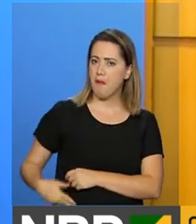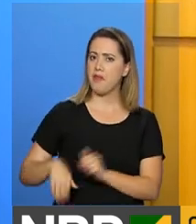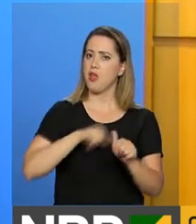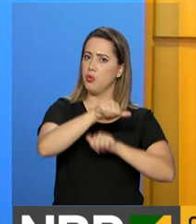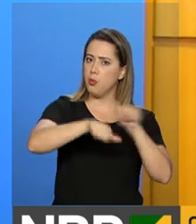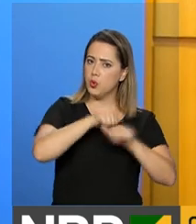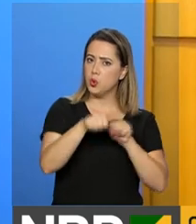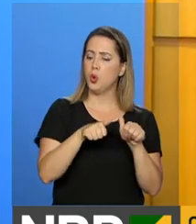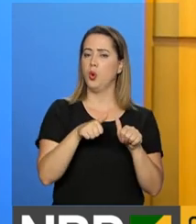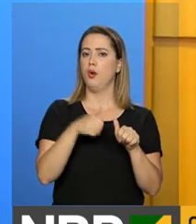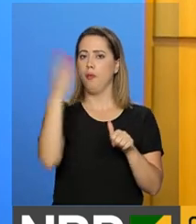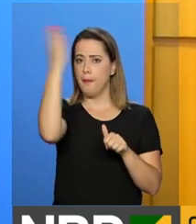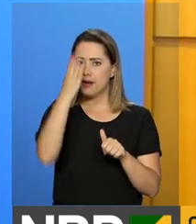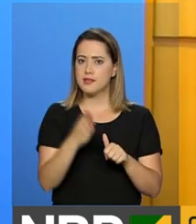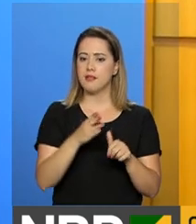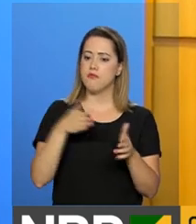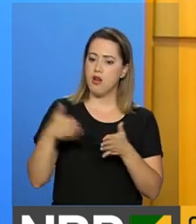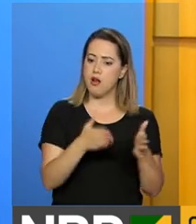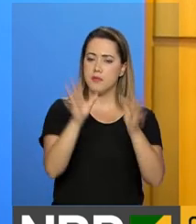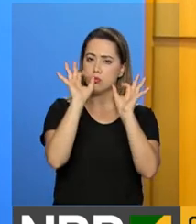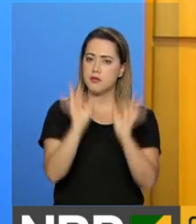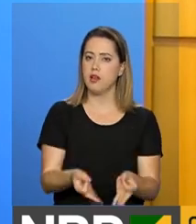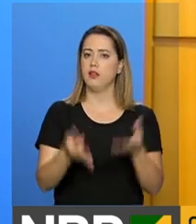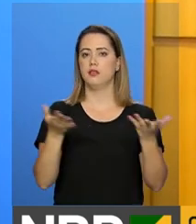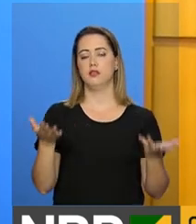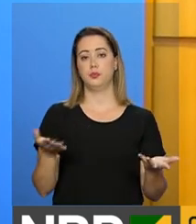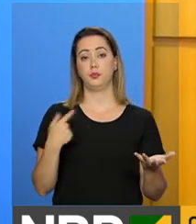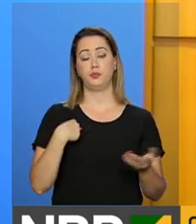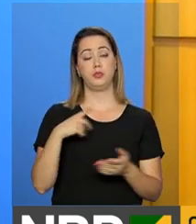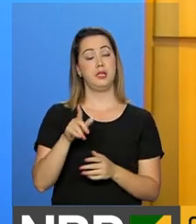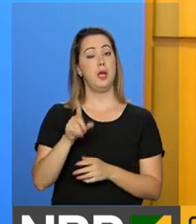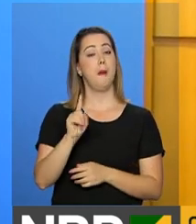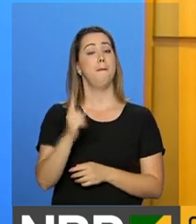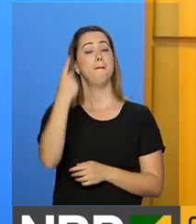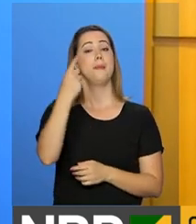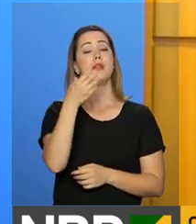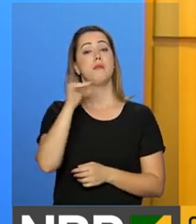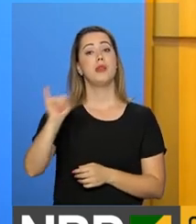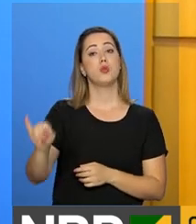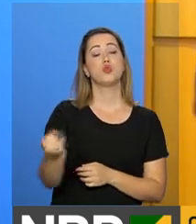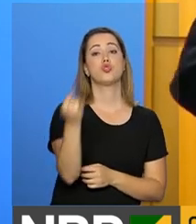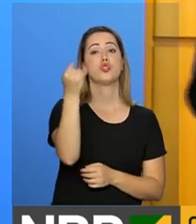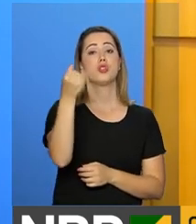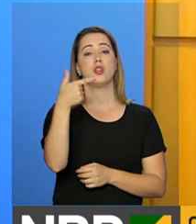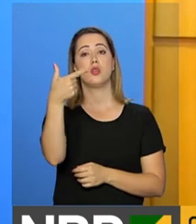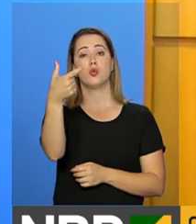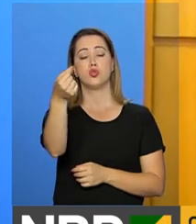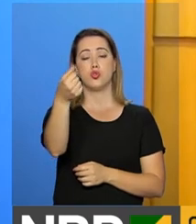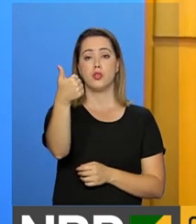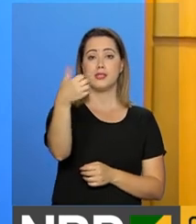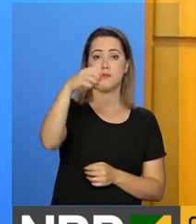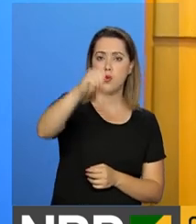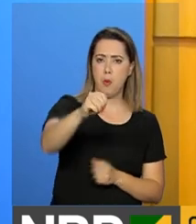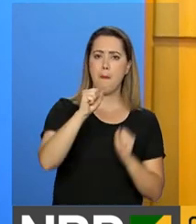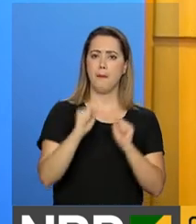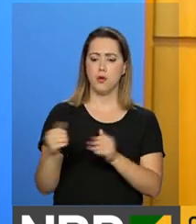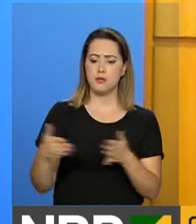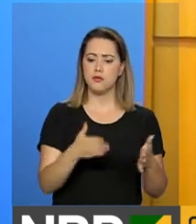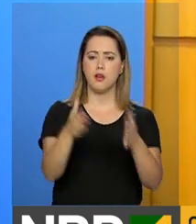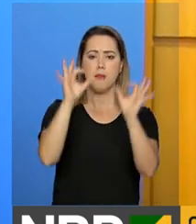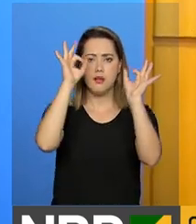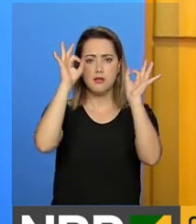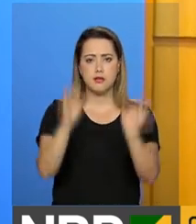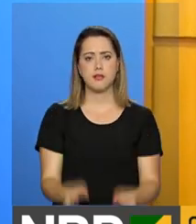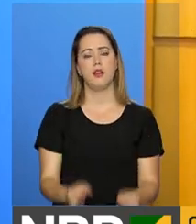que arrumou os trilhos, para que quem chegar em 1º de janeiro de 2019 pegue a locomotiva e possa caminhar pelos trilhos. Porque